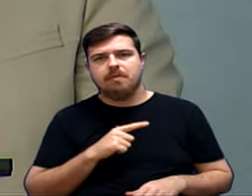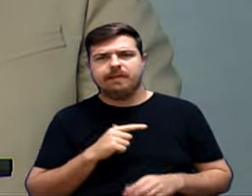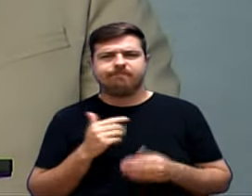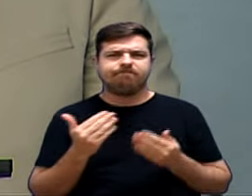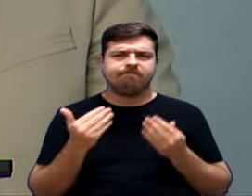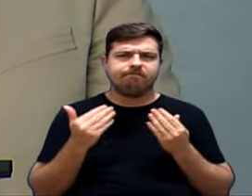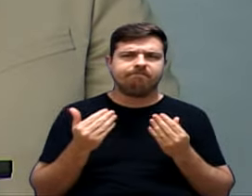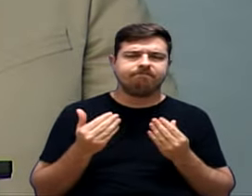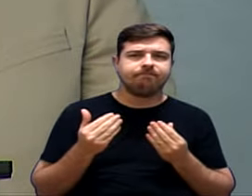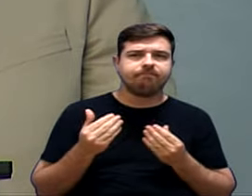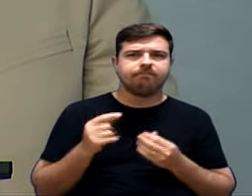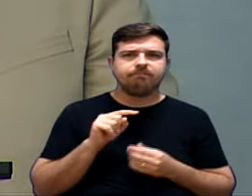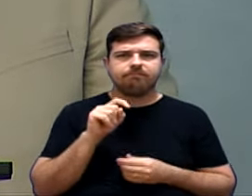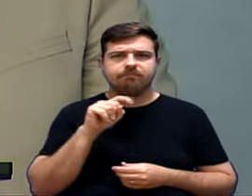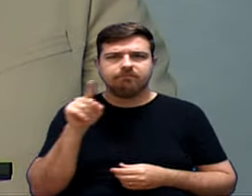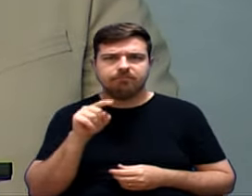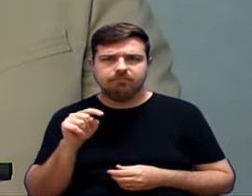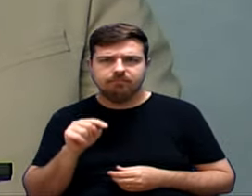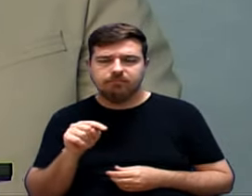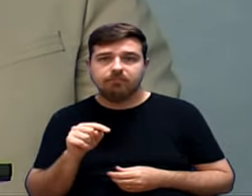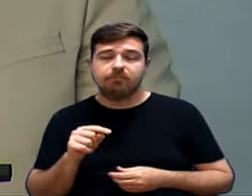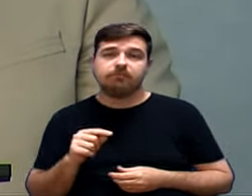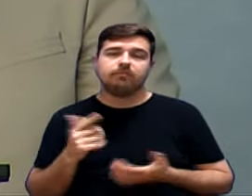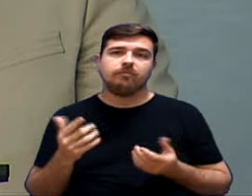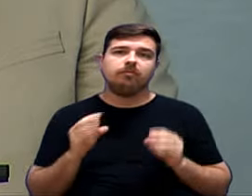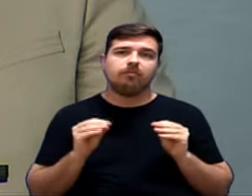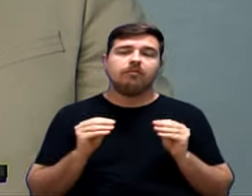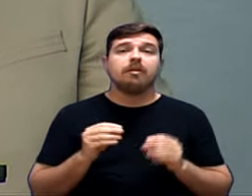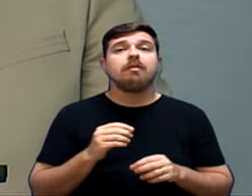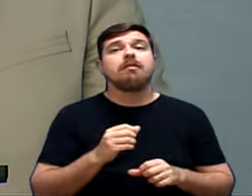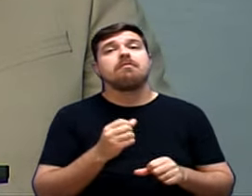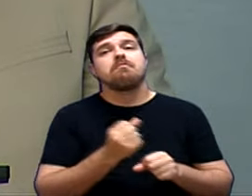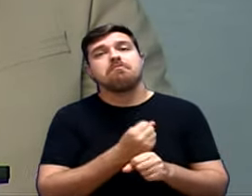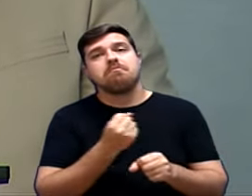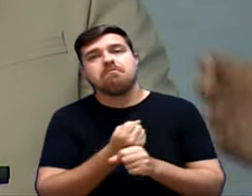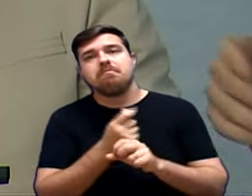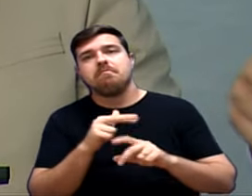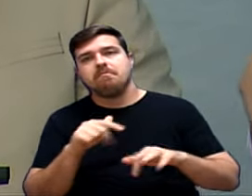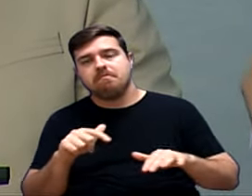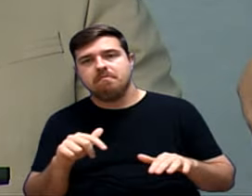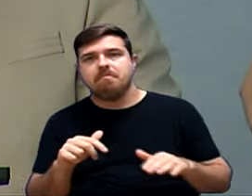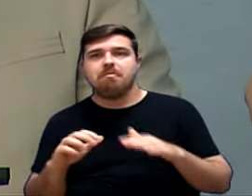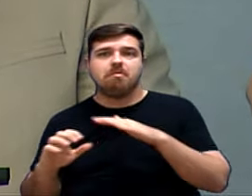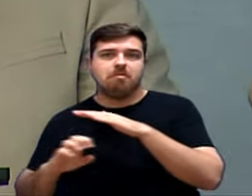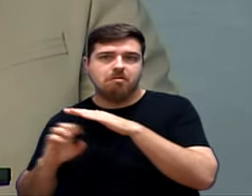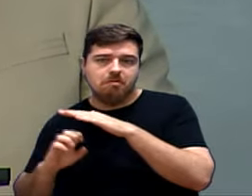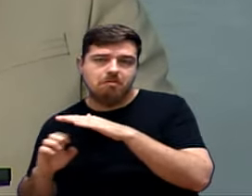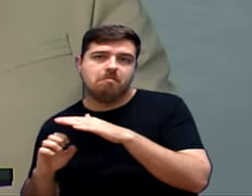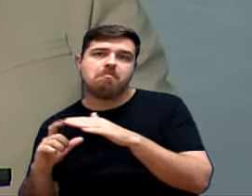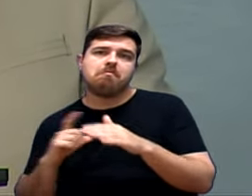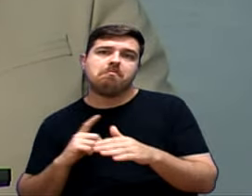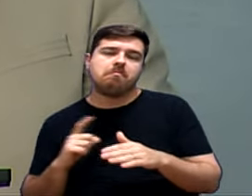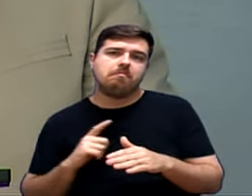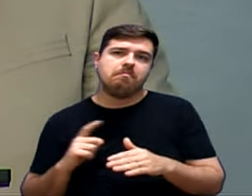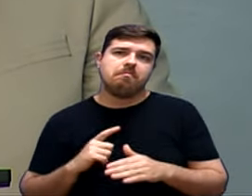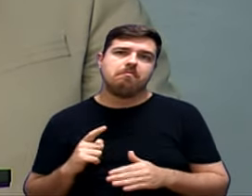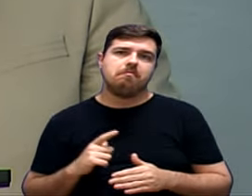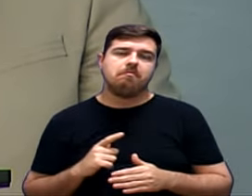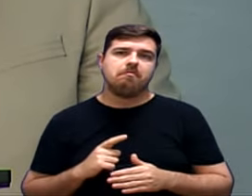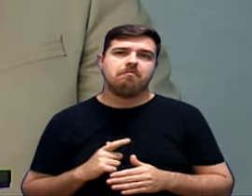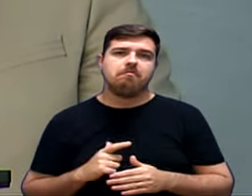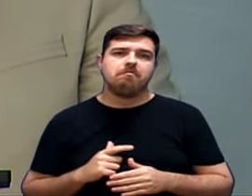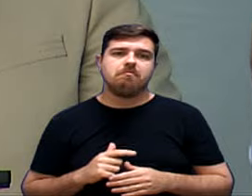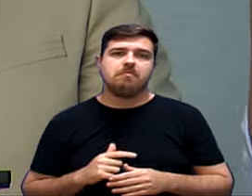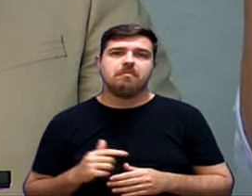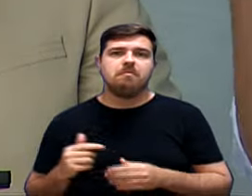ficou eh nós entendemos que muitas obras e de empreendimentos vem de de